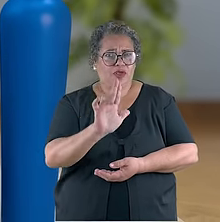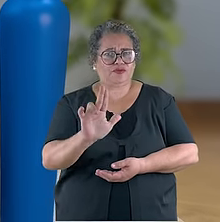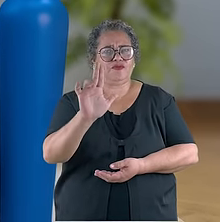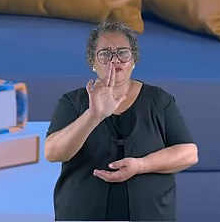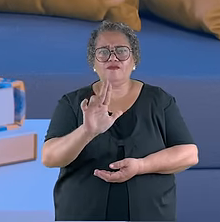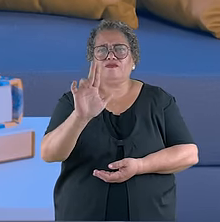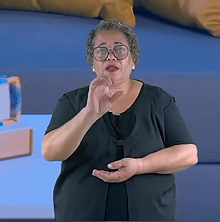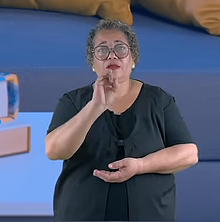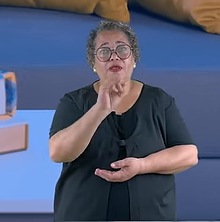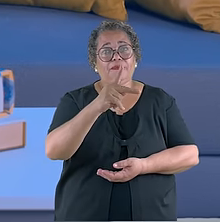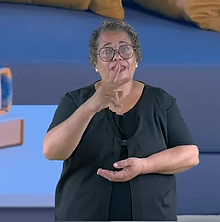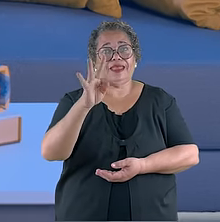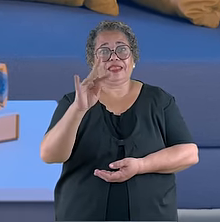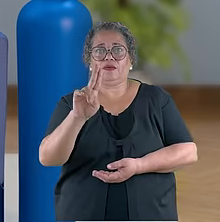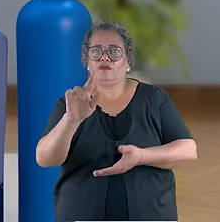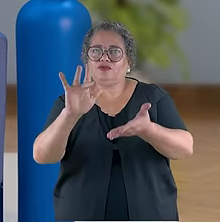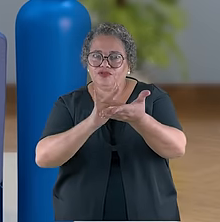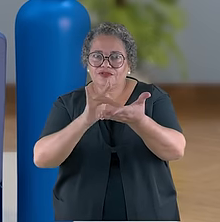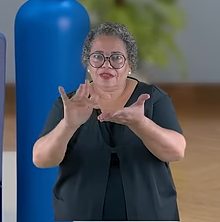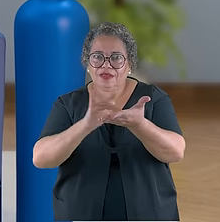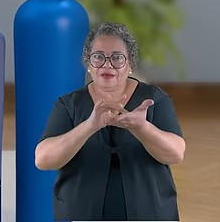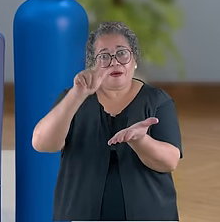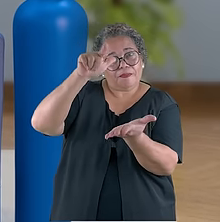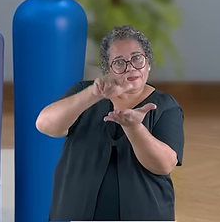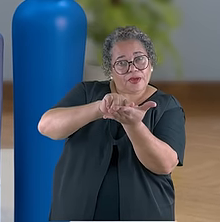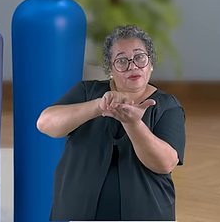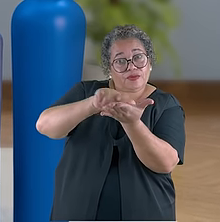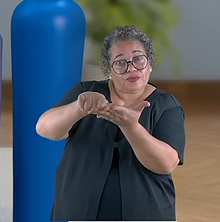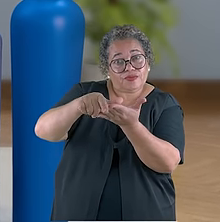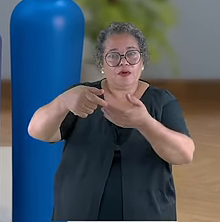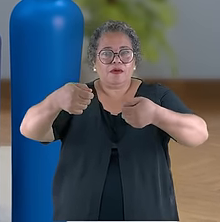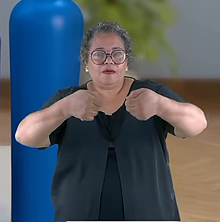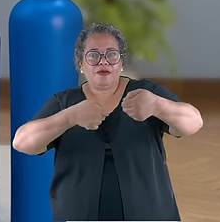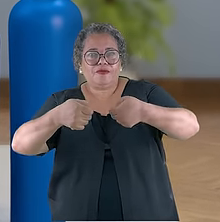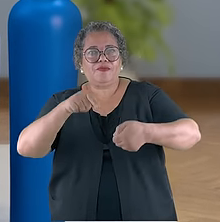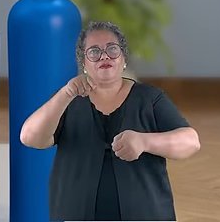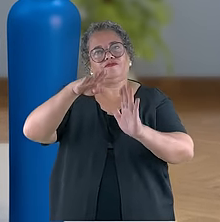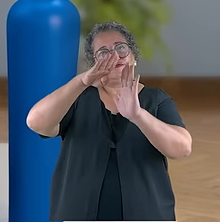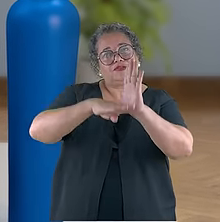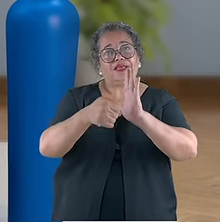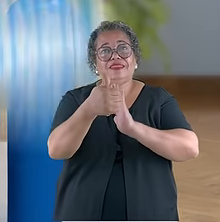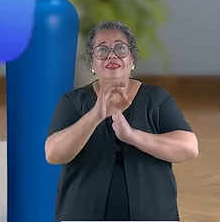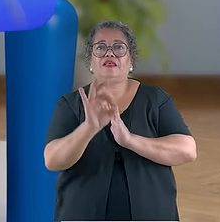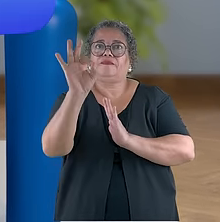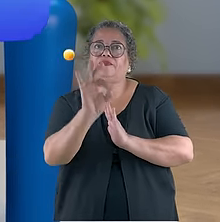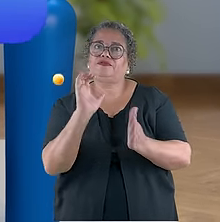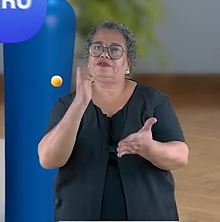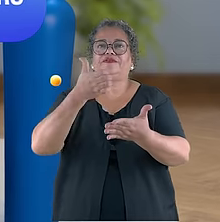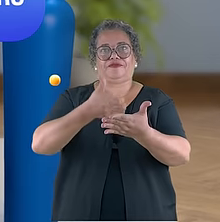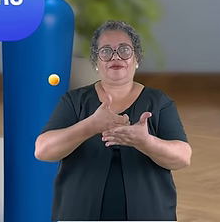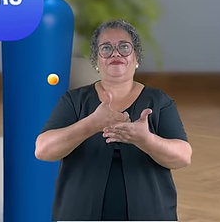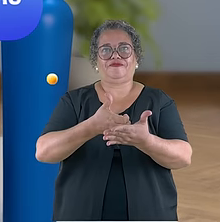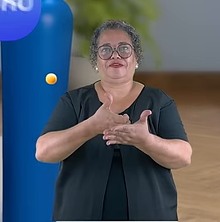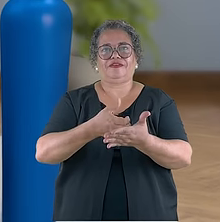Sabia que Uberlândia tem IPTU digital? Menos papel, mais economia e você ganha o desconto máximo. 10%